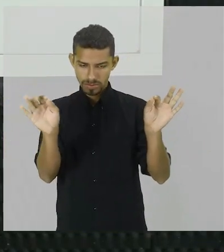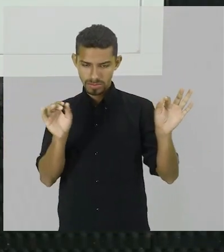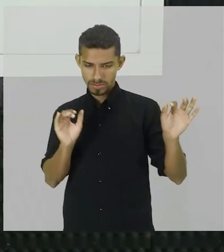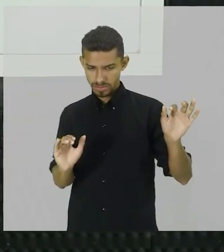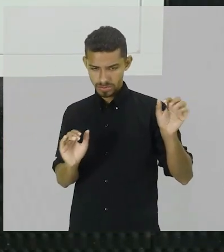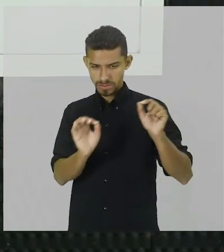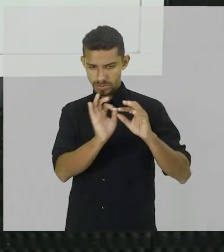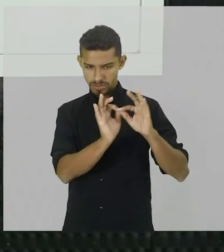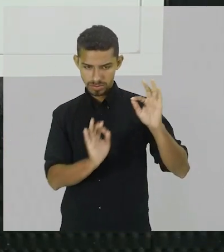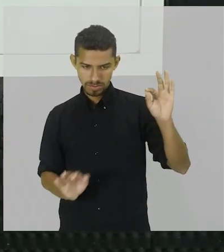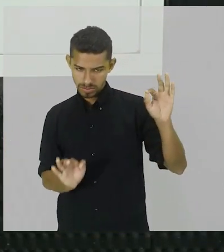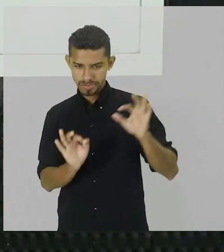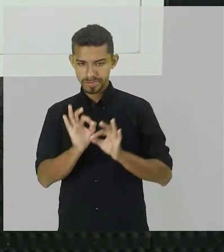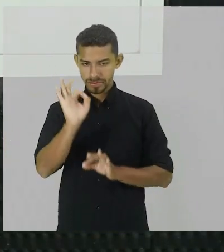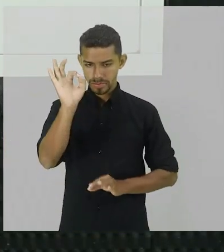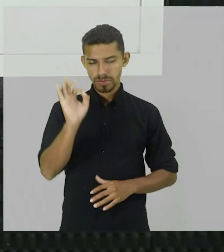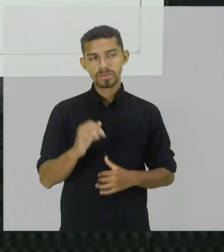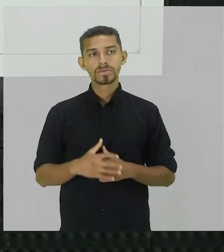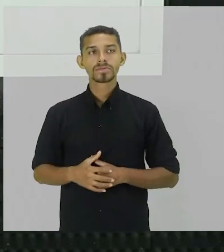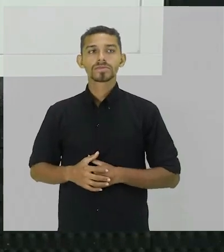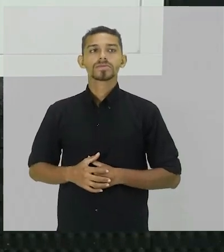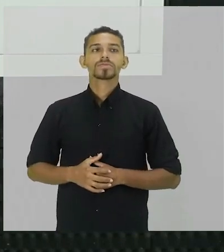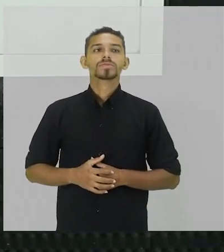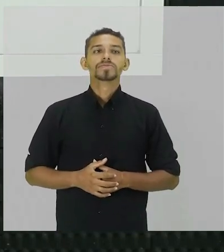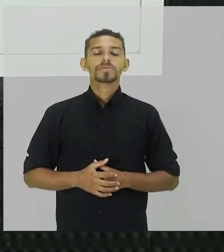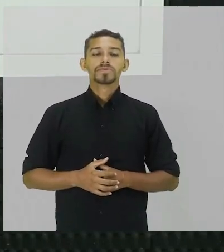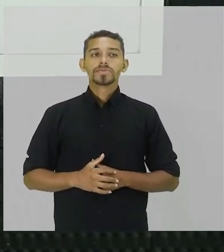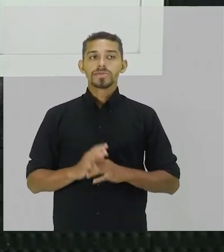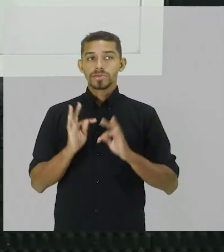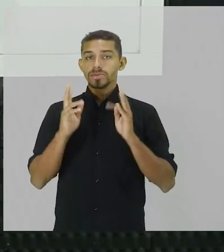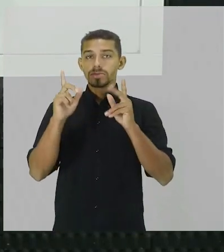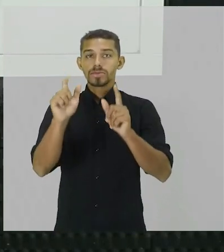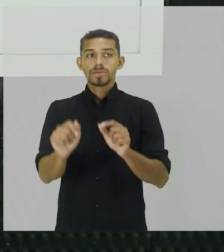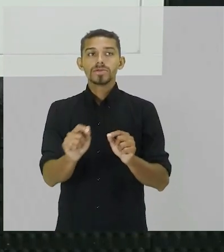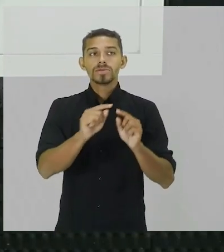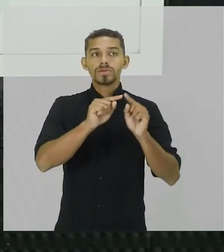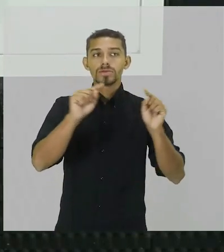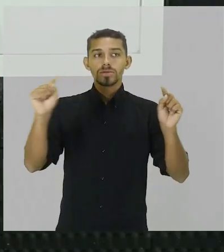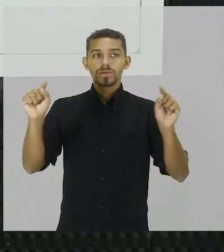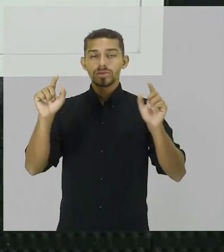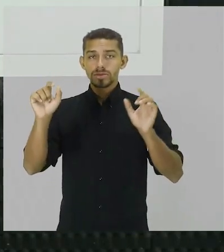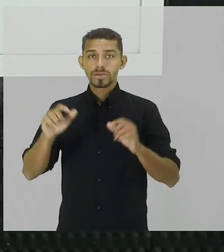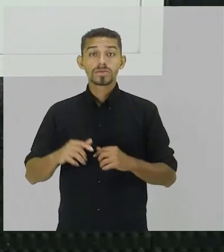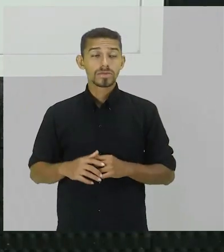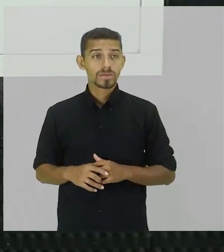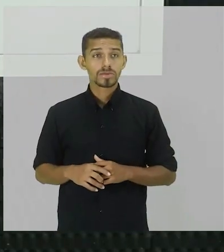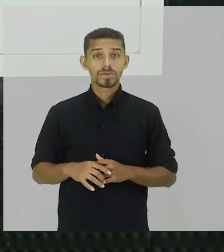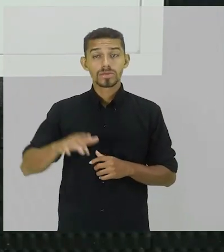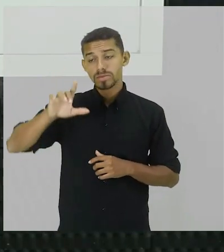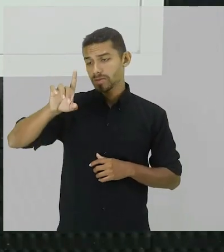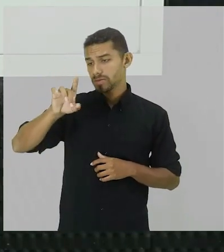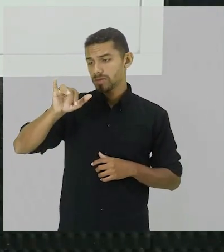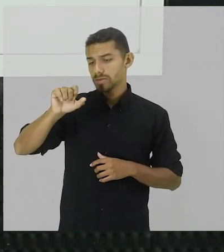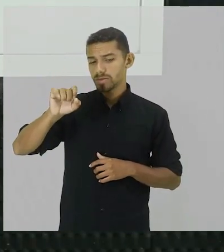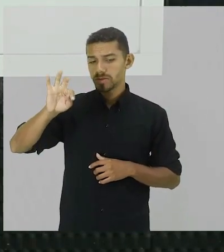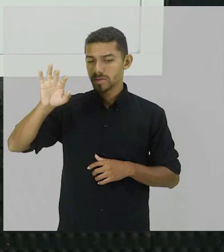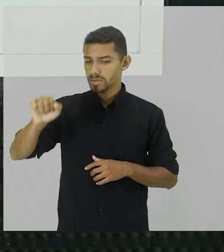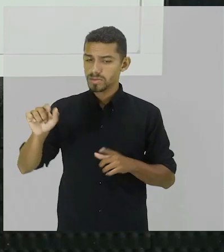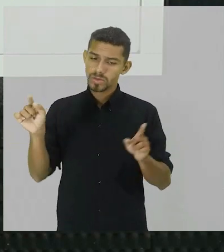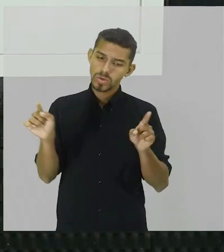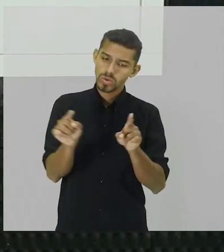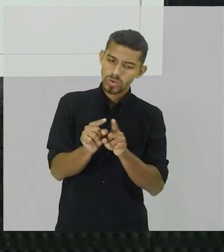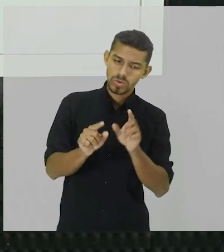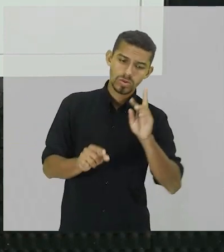centro menor ou igual ao raio. Então, todos os pontos cuja distância é menor do que o raio